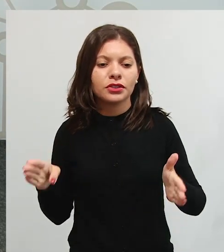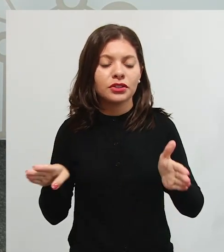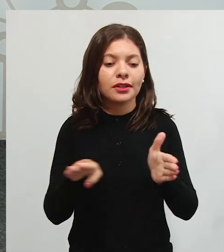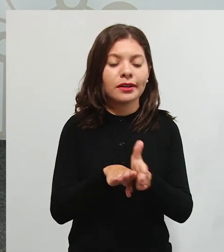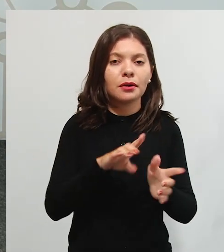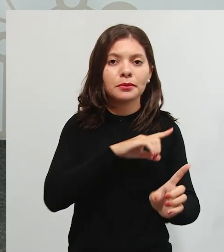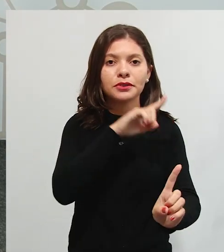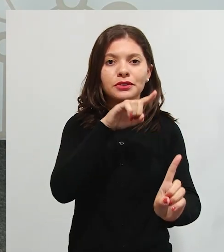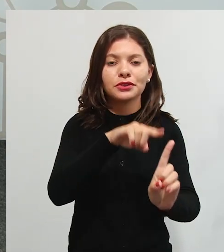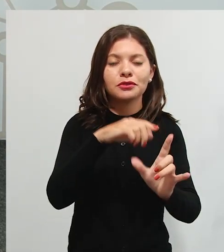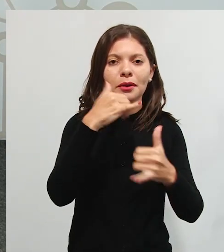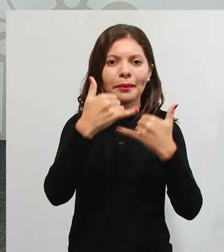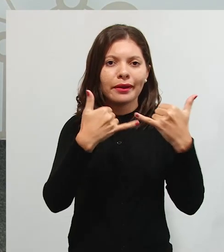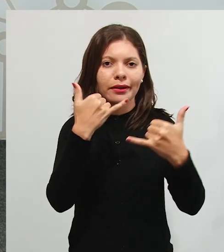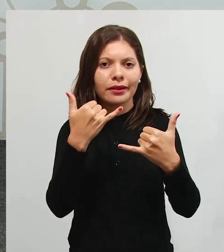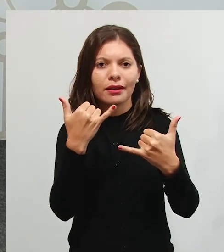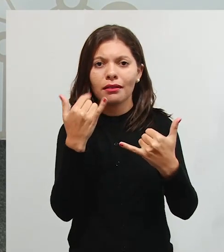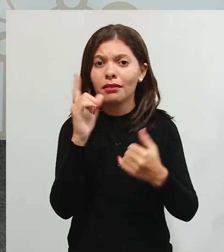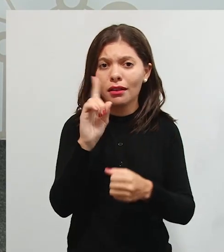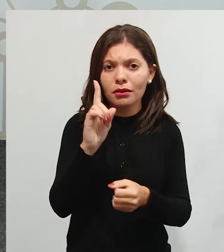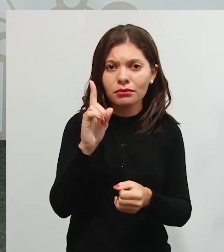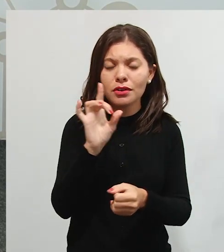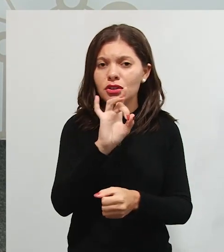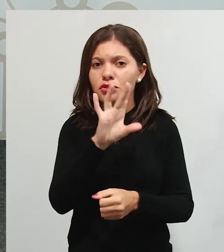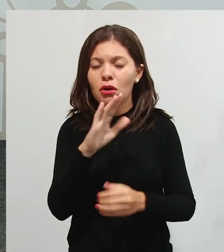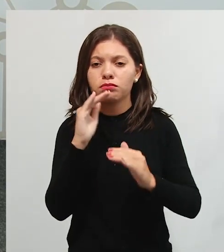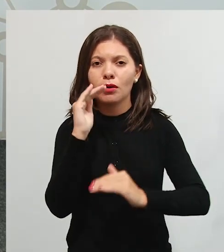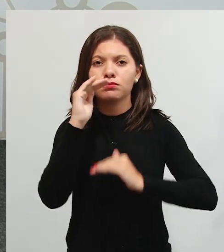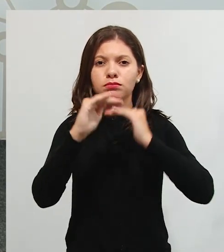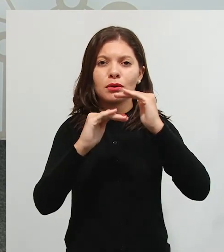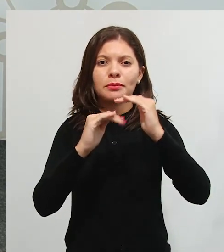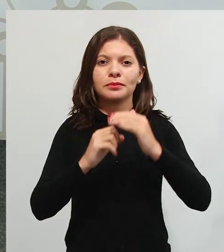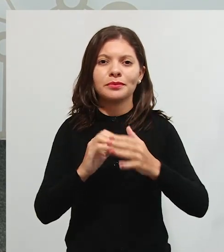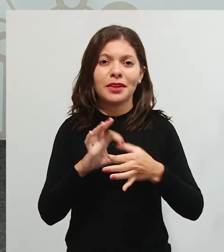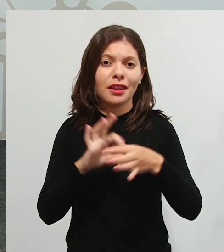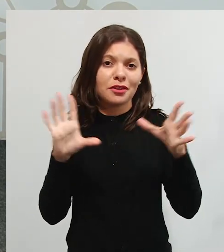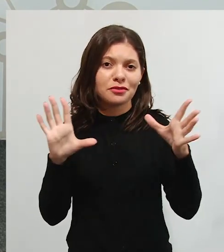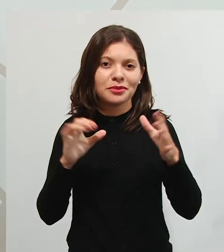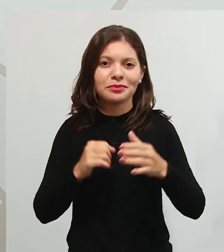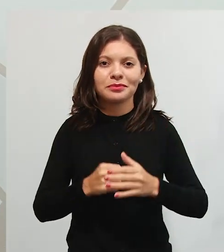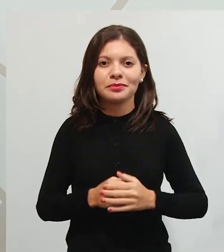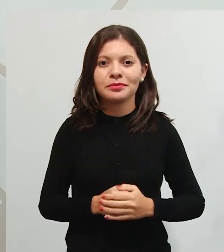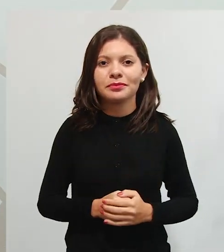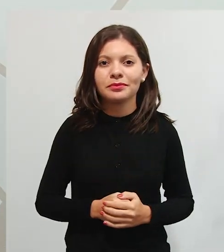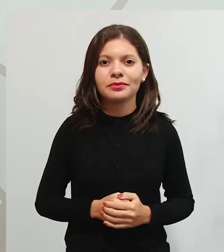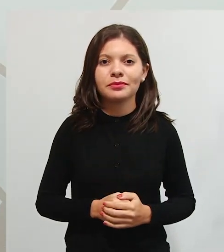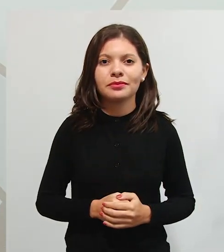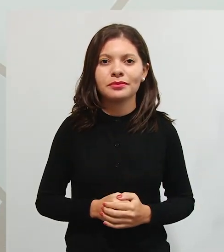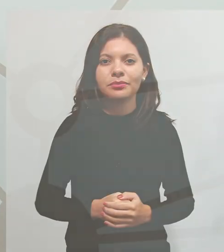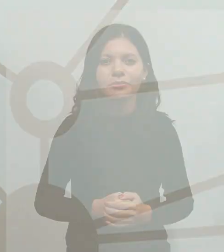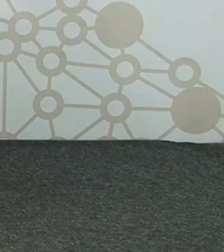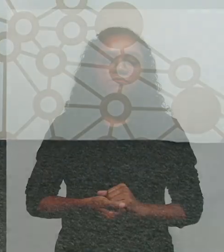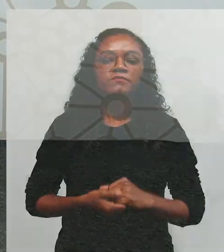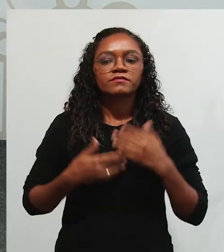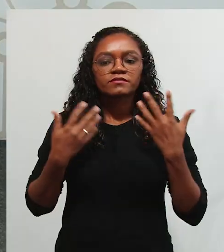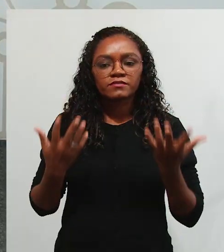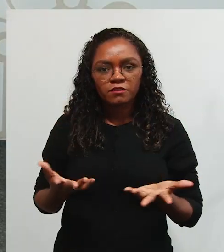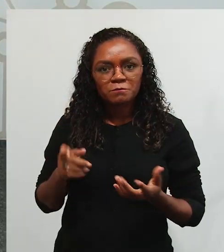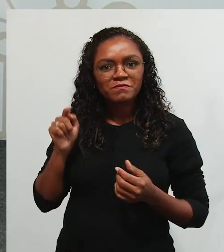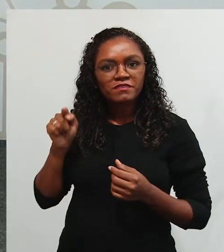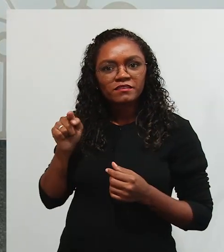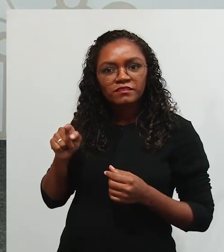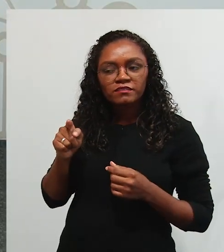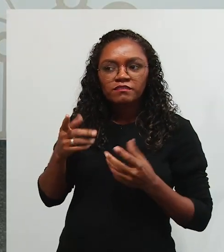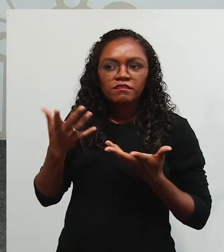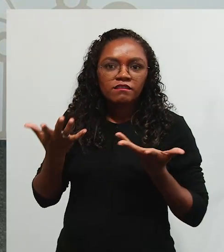atingir determinado objetivo, e a brincadeira às vezes não, é apenas o processo. Às vezes é livre. Exatamente. Então, por exemplo, eu estou ali um